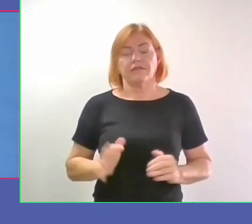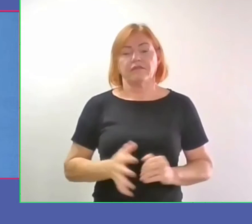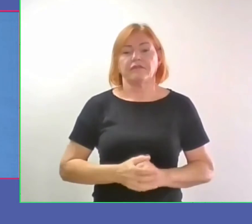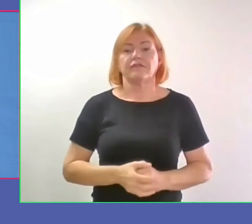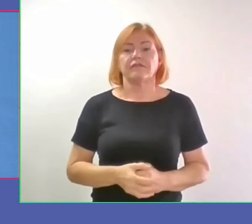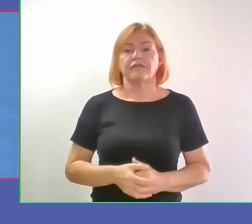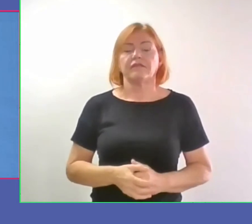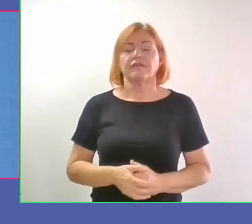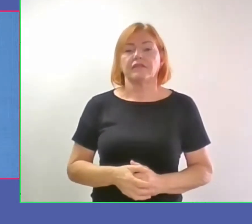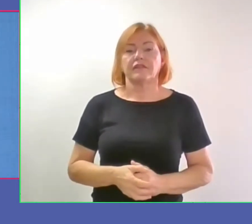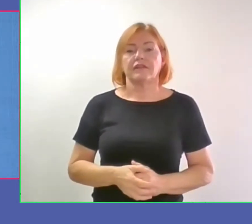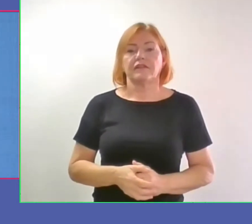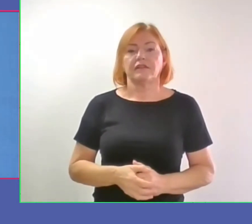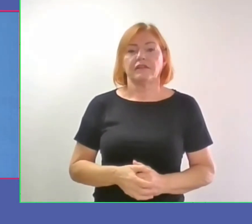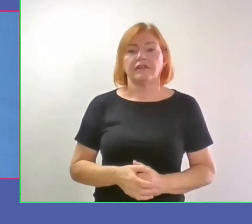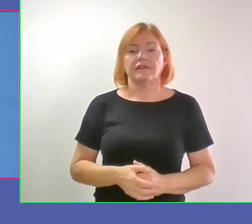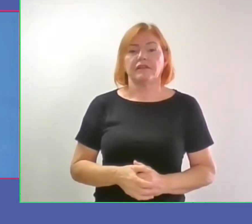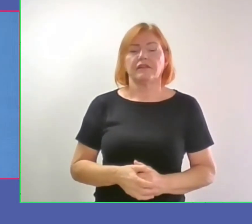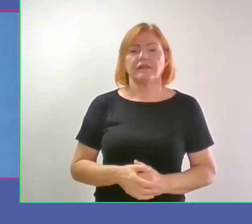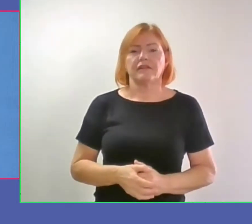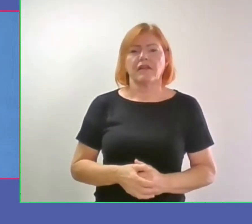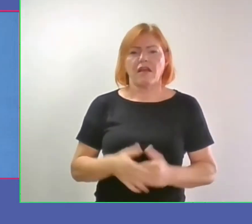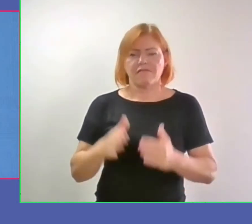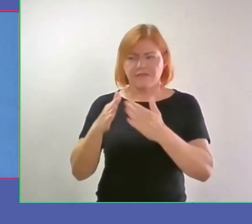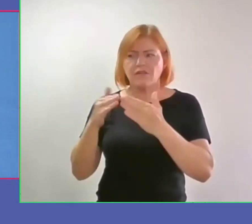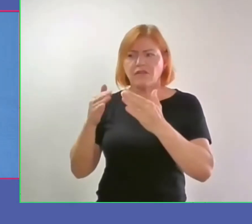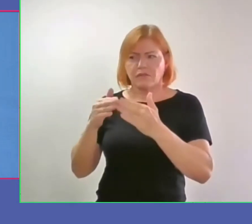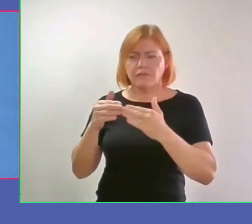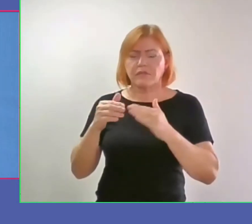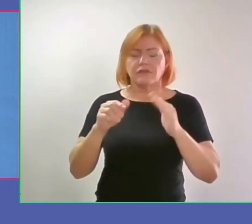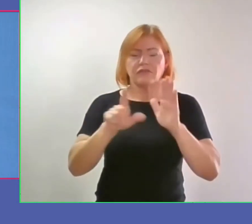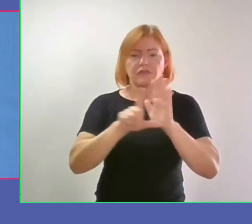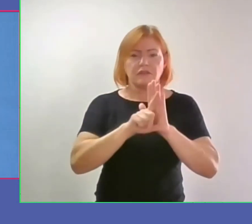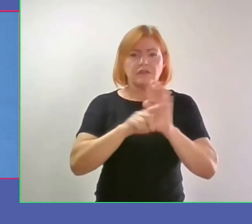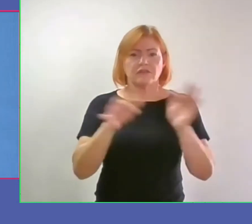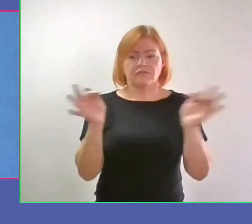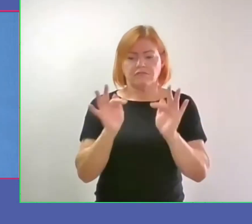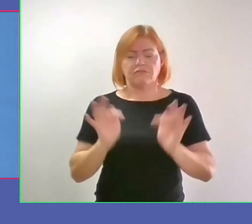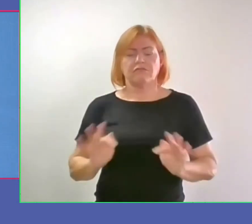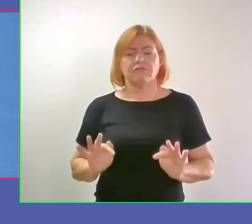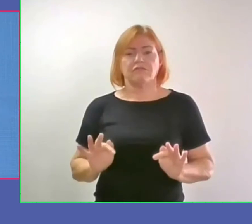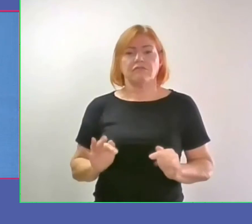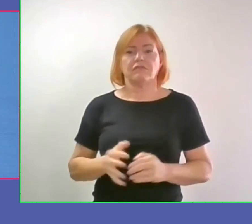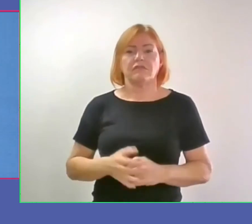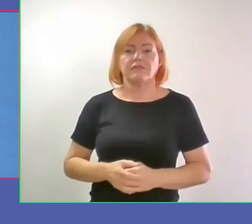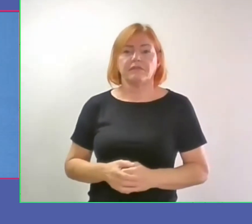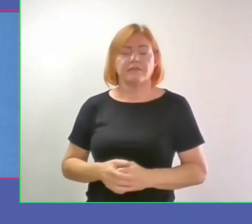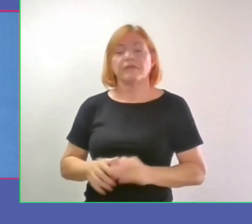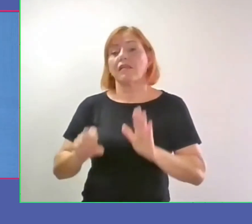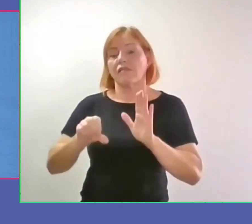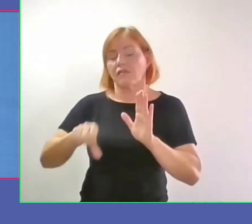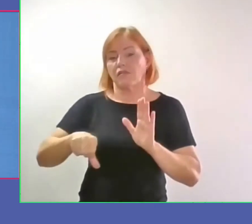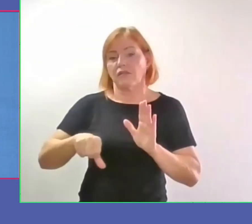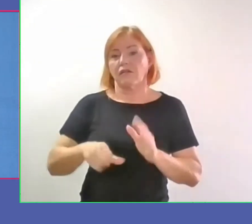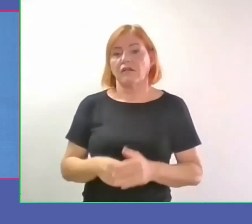condições, requisitos das 9 bem-aventuranças, eles terão um grande galardão nos céus.